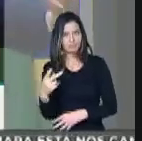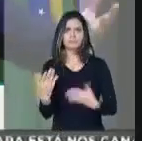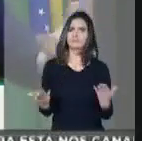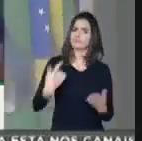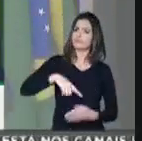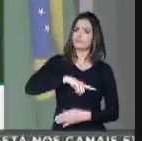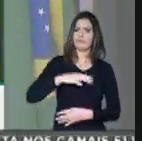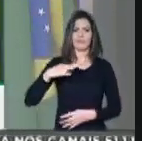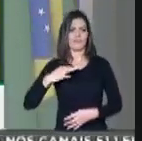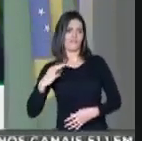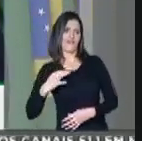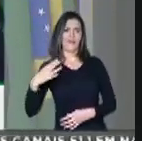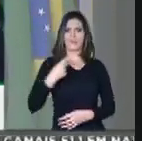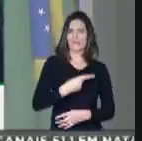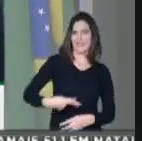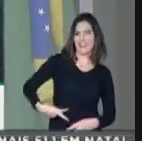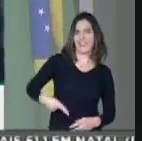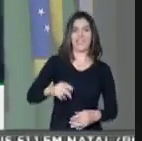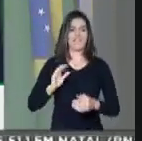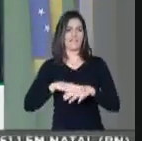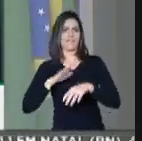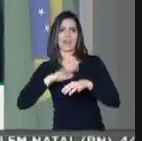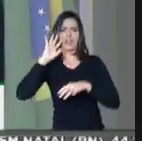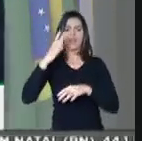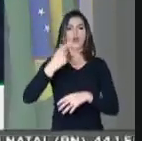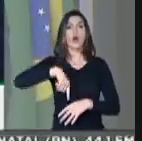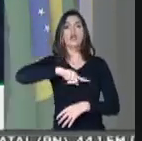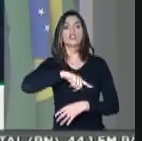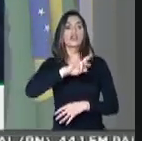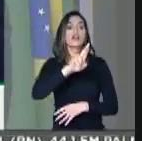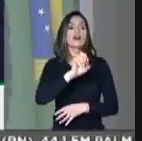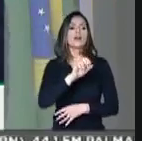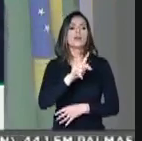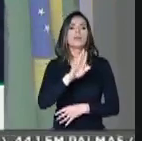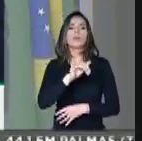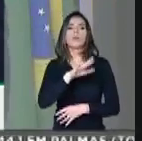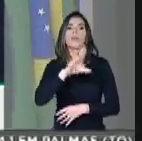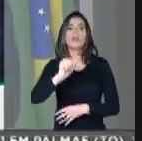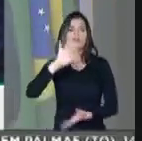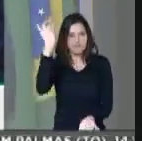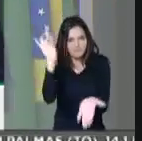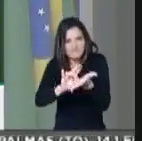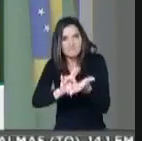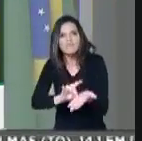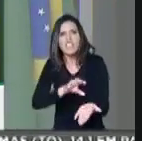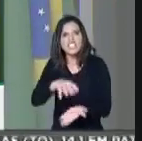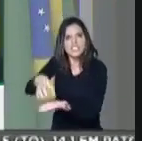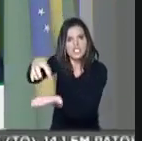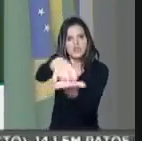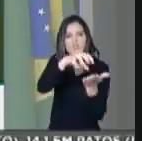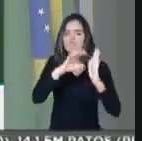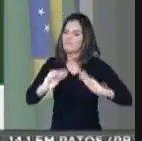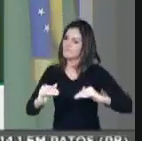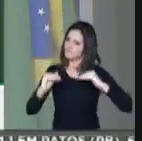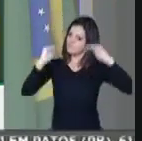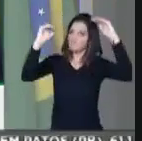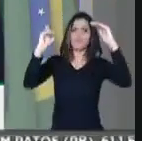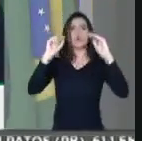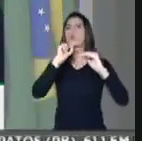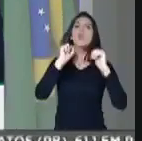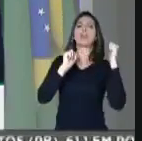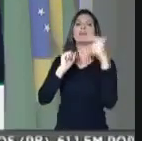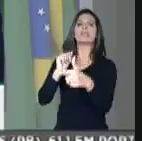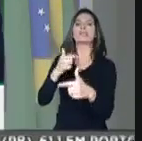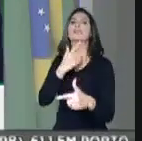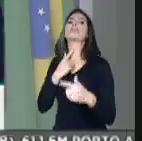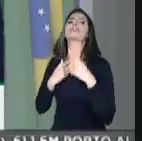ao voluntarismo presidencial? Ou nós somos uma república verdadeira, em que as instituições prevalecem sobre qualquer desejo de